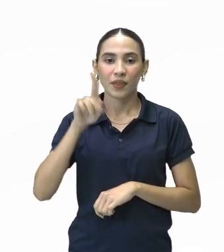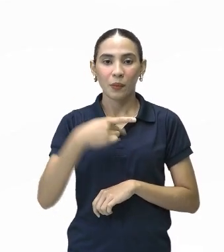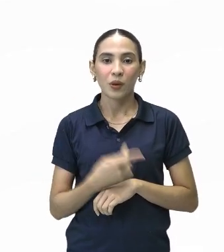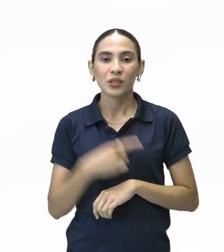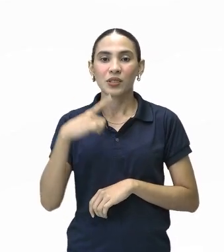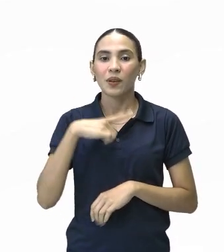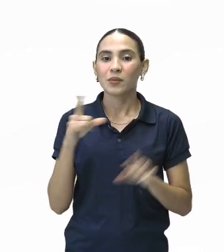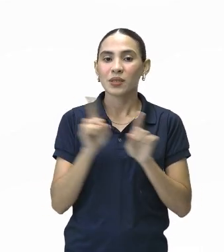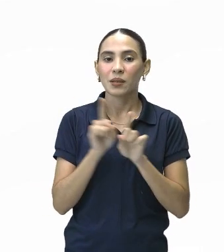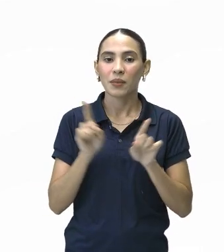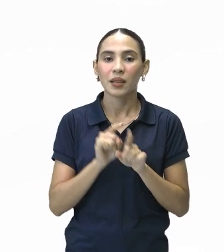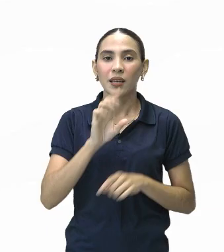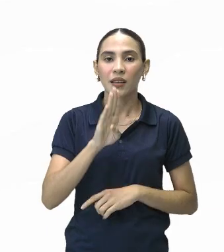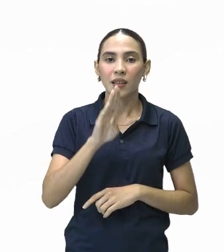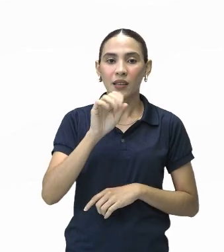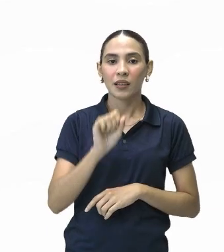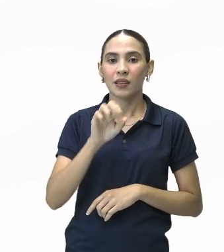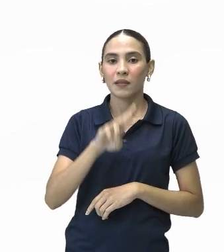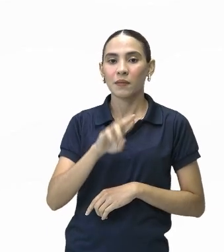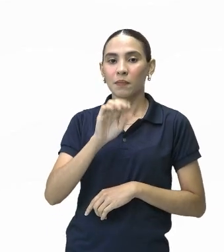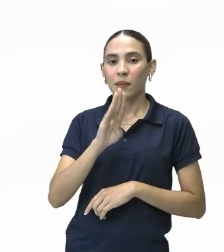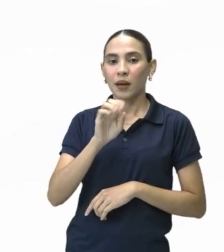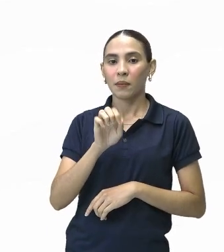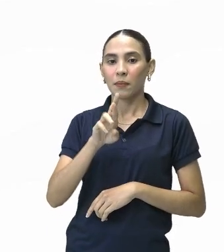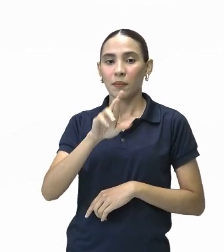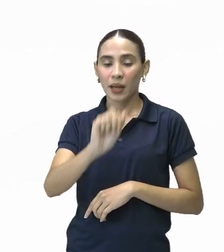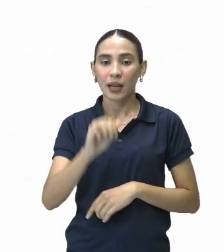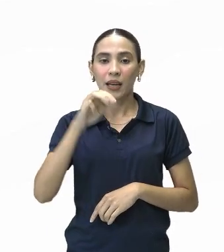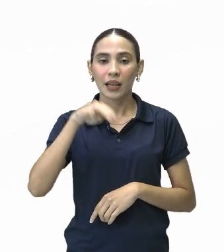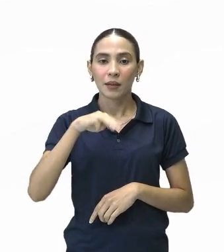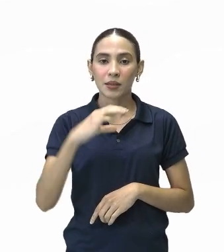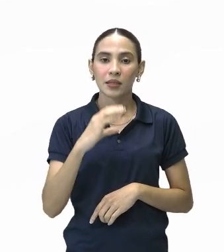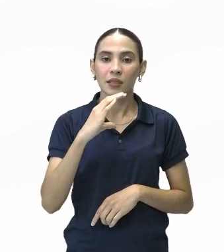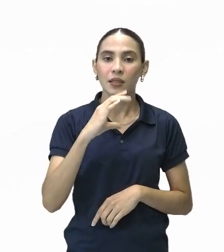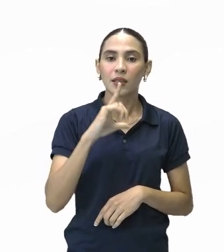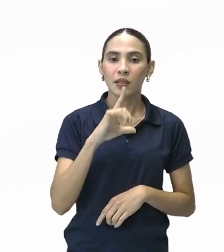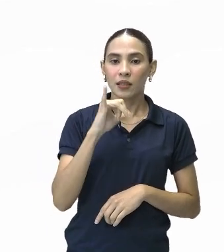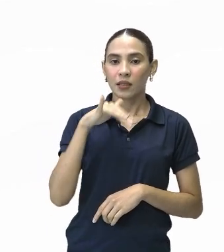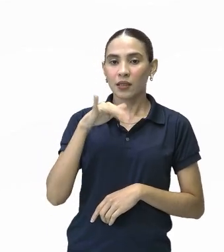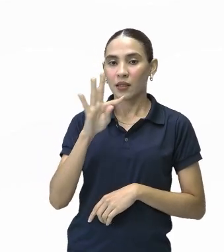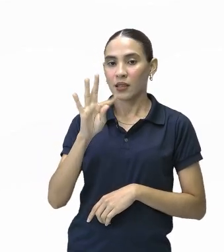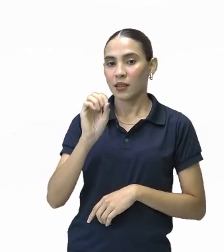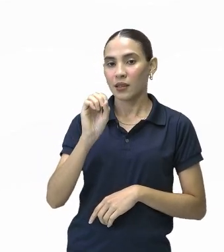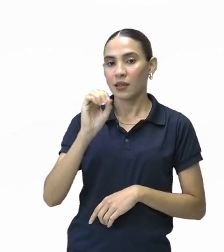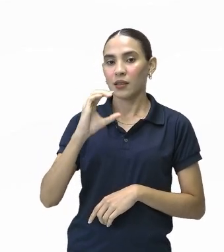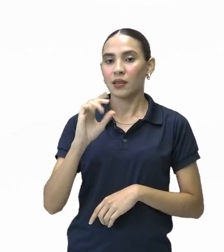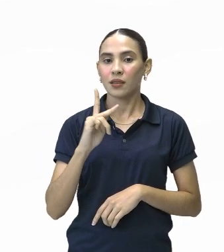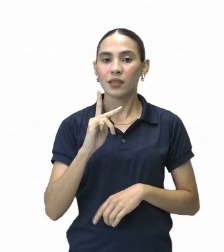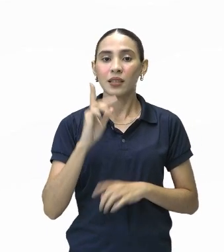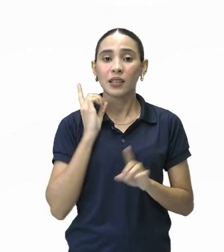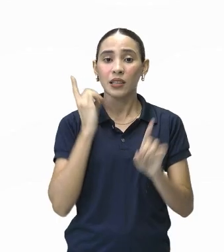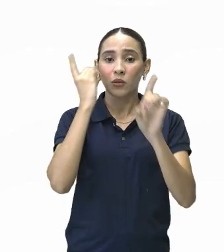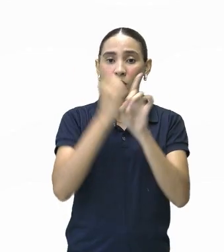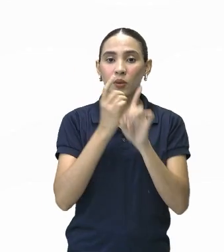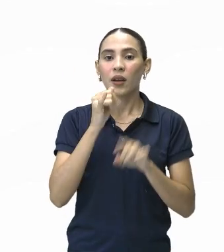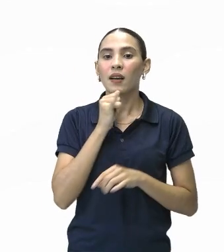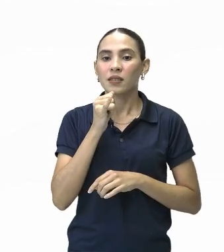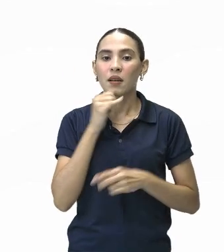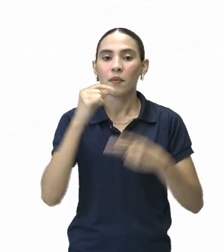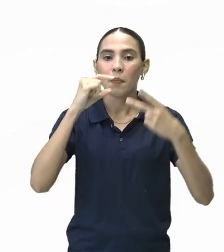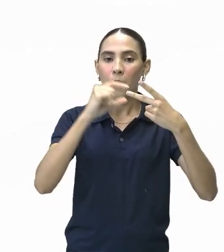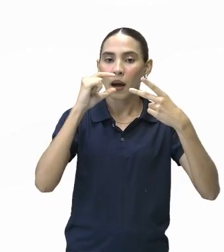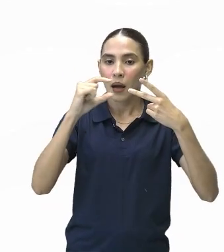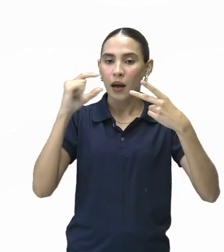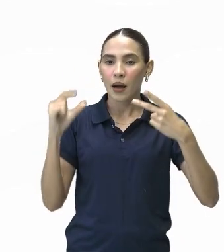nós tivemos aí a Barbara McClintock, né, que descobriu os transposons, né, que são genes